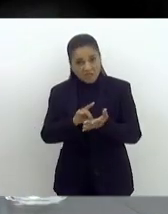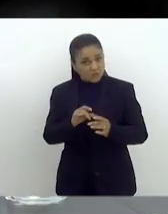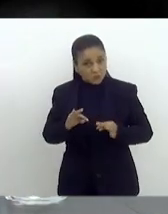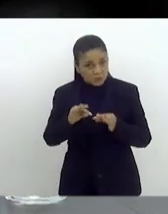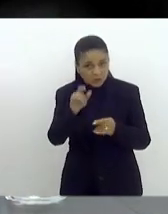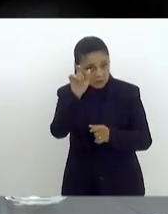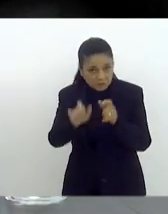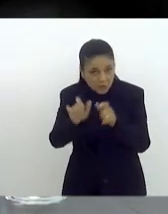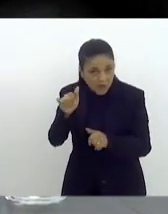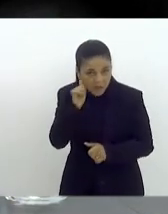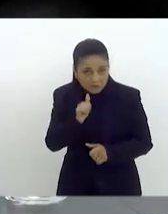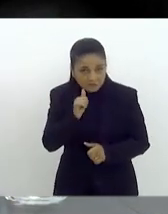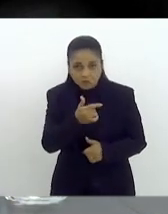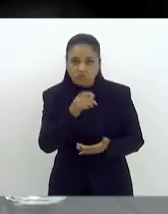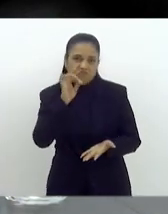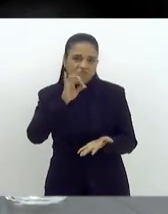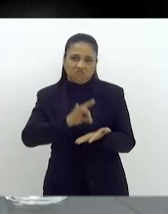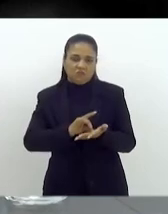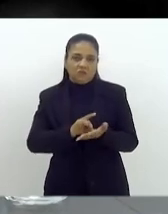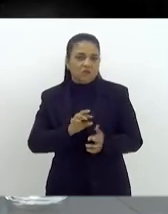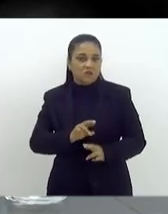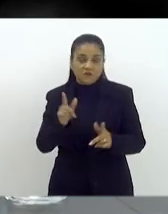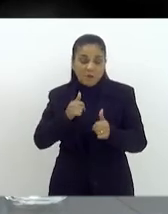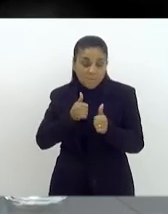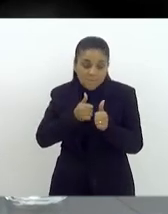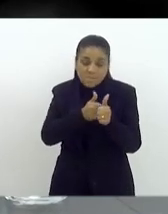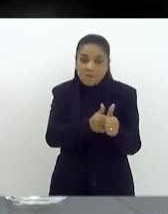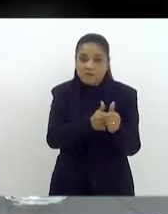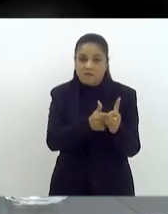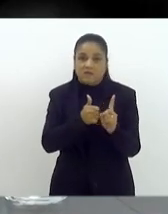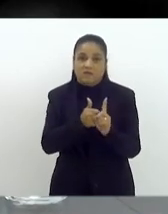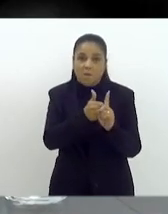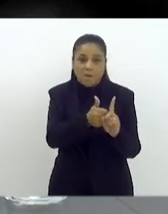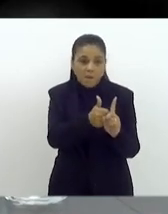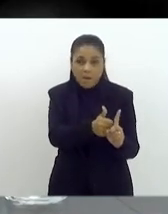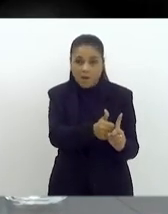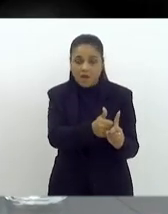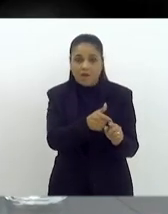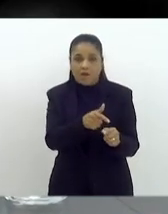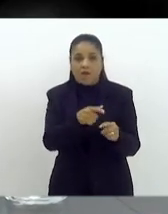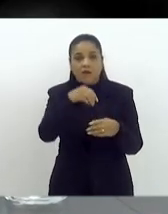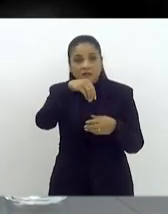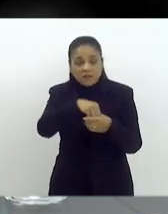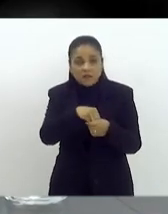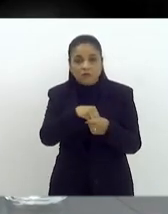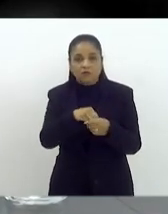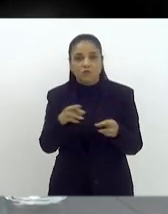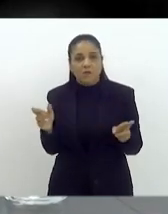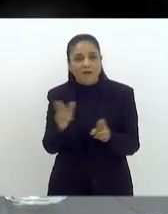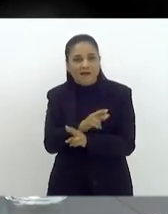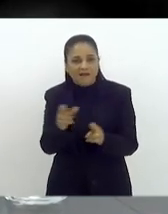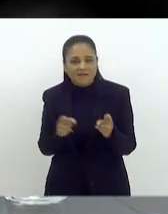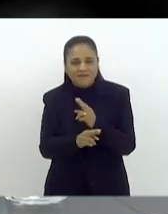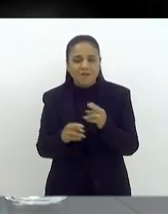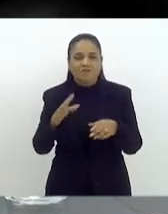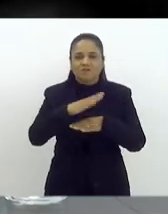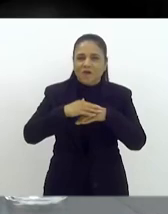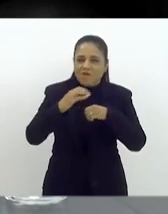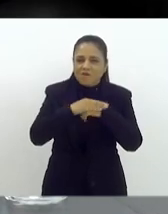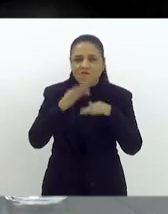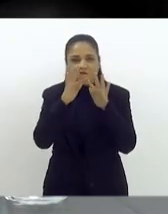naquelas em que aquela perseguição se desse dentro de uma relação íntima de afeto ou